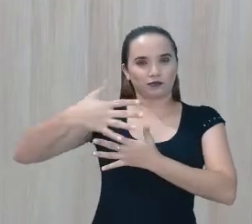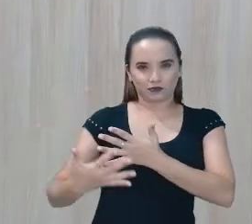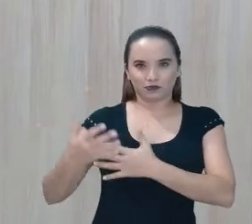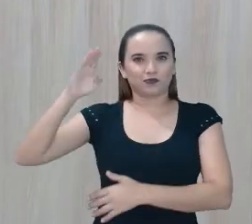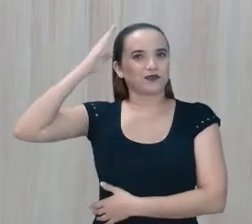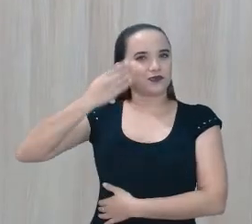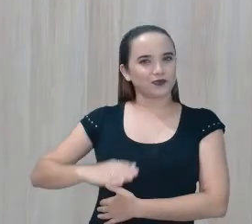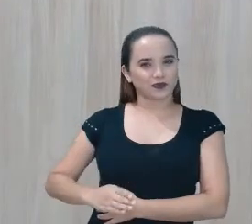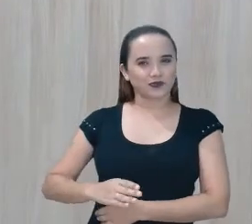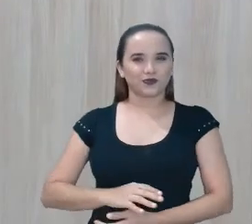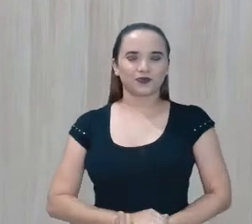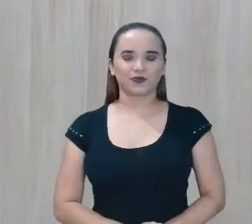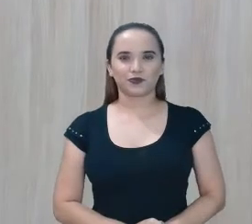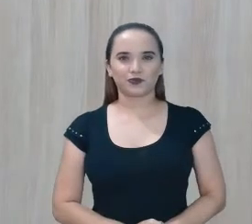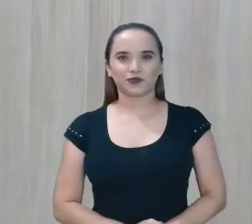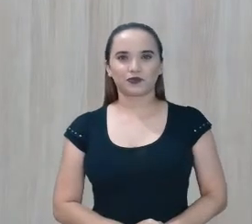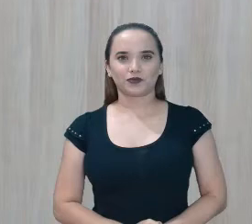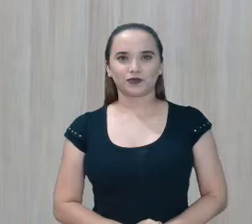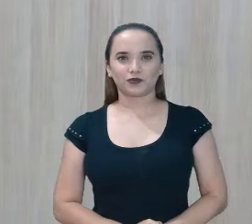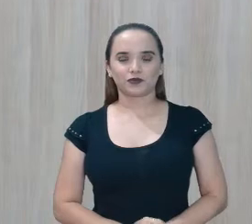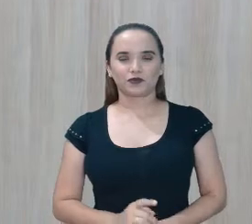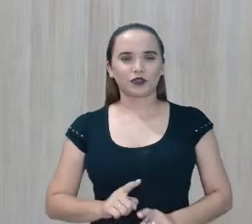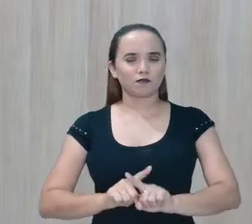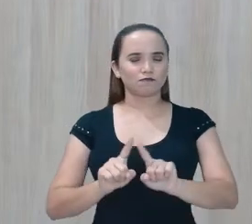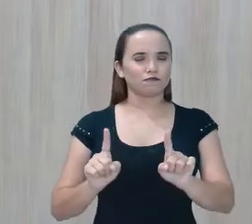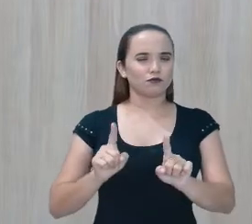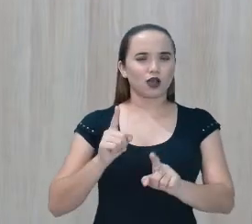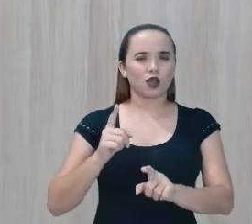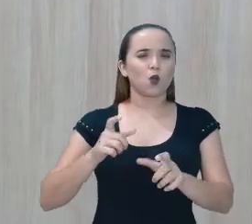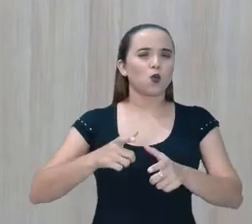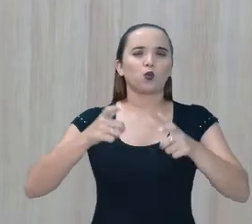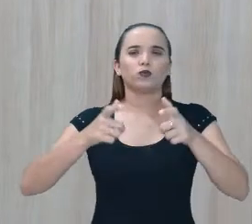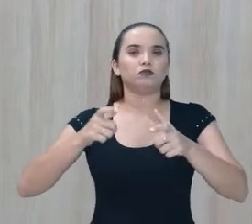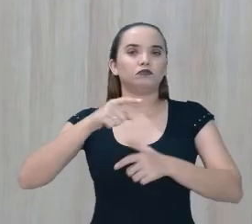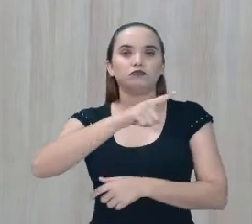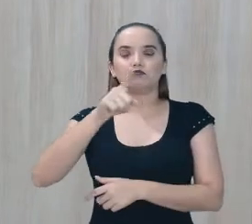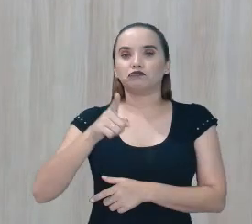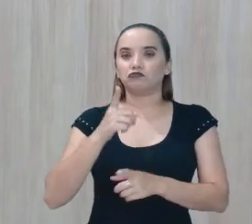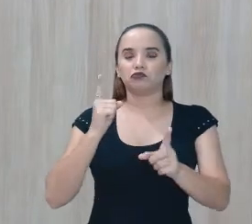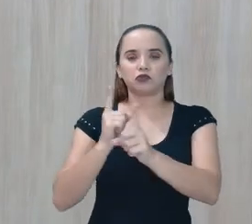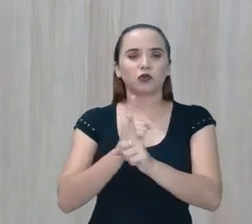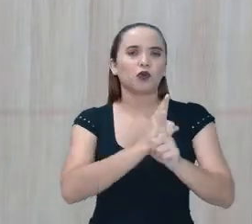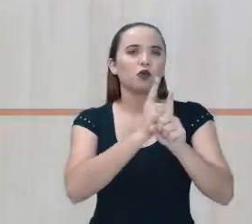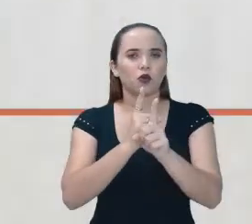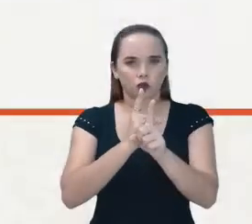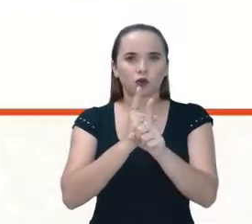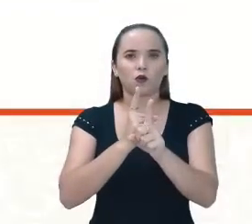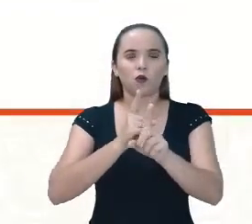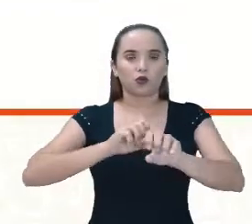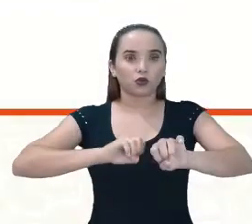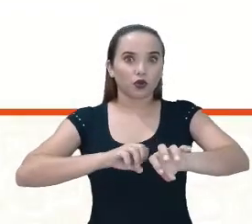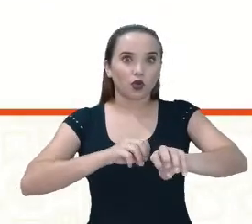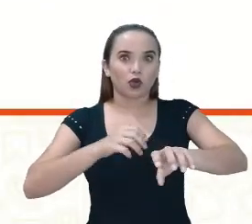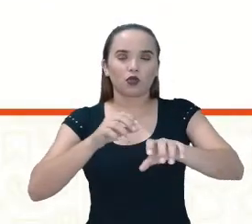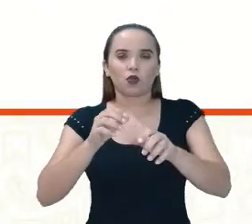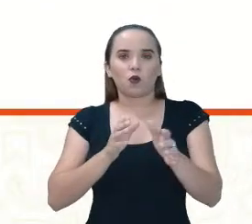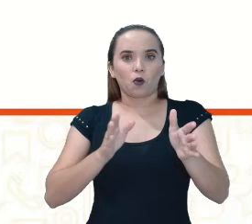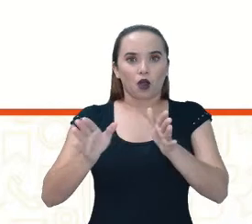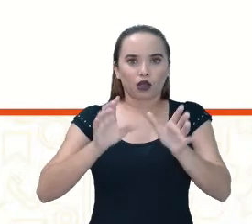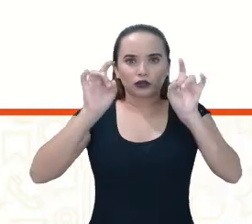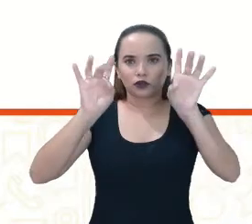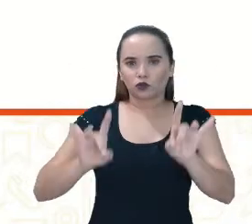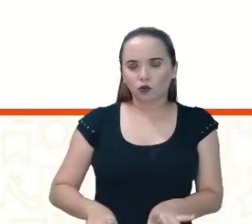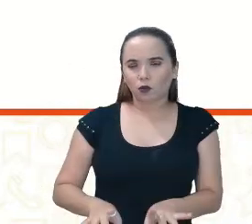Brielle. Mas onde você encontrar educação especial na perspectiva da educação